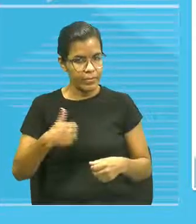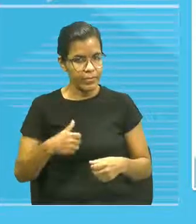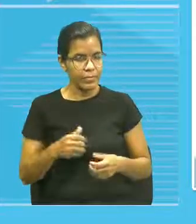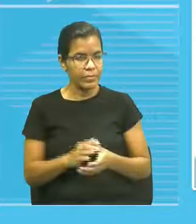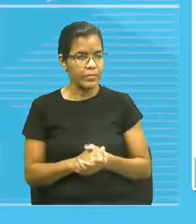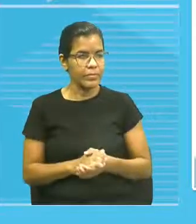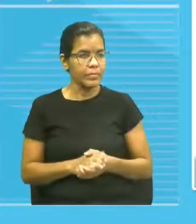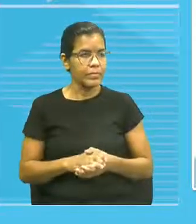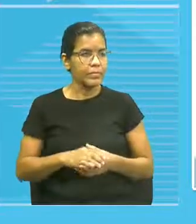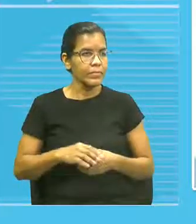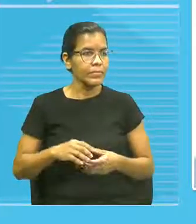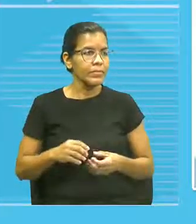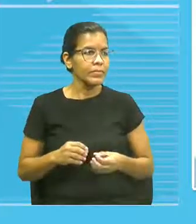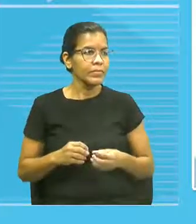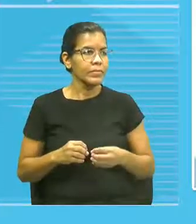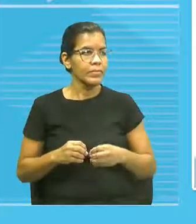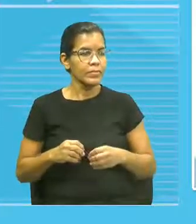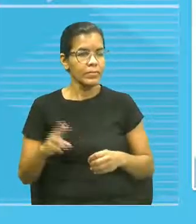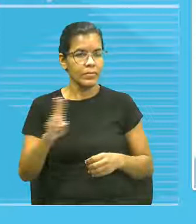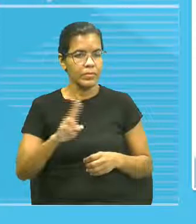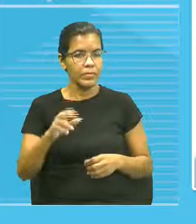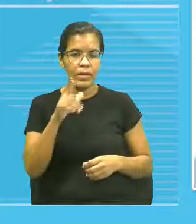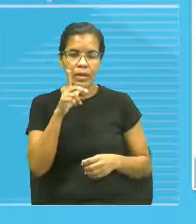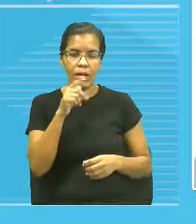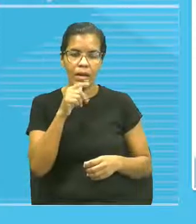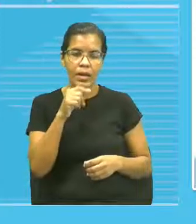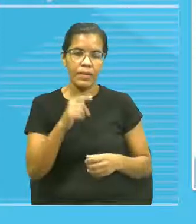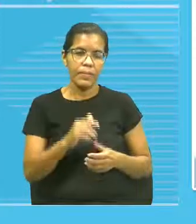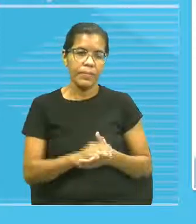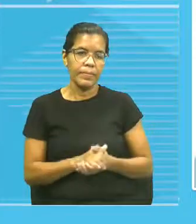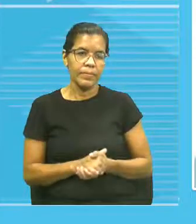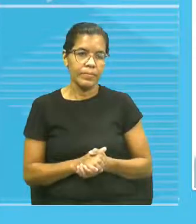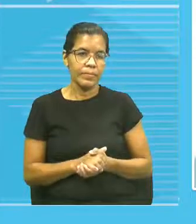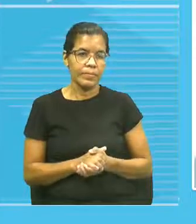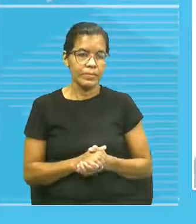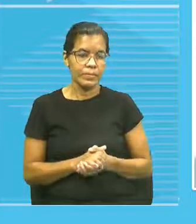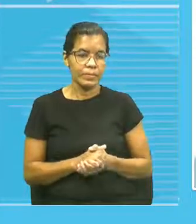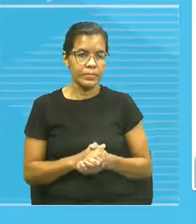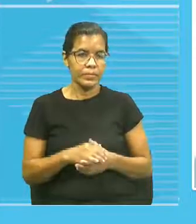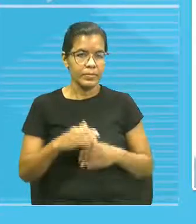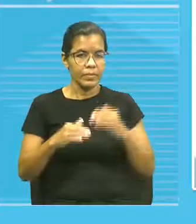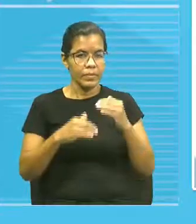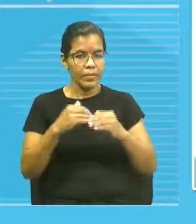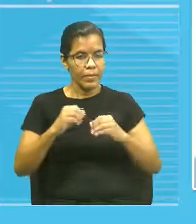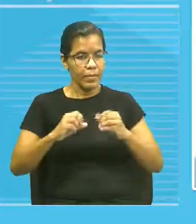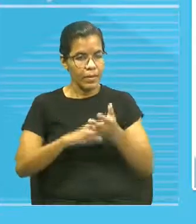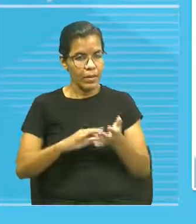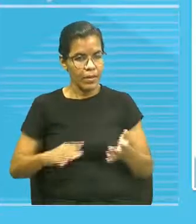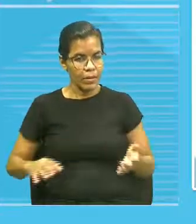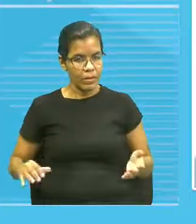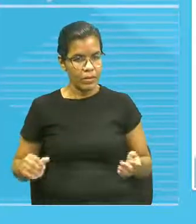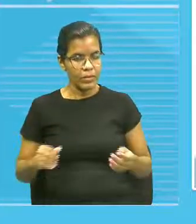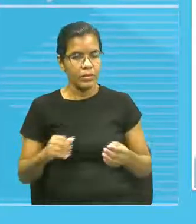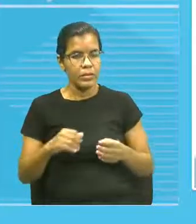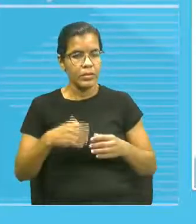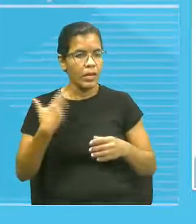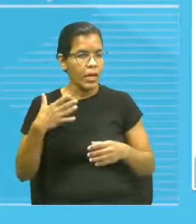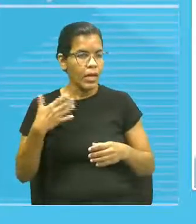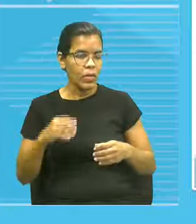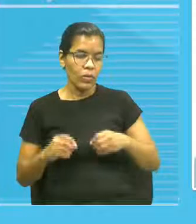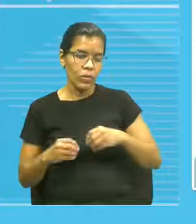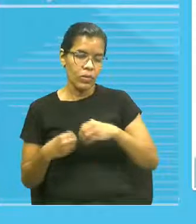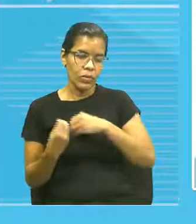capacidade calorífica, a gente usa a água. Usando a quantidade de calor, né? Trocada aí pela água no